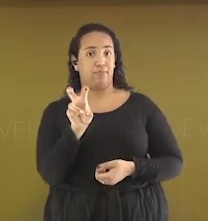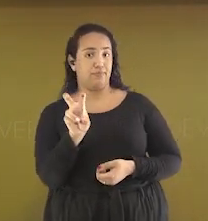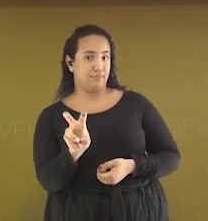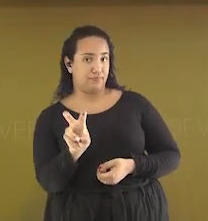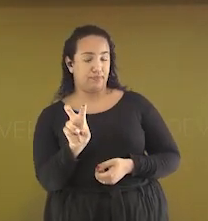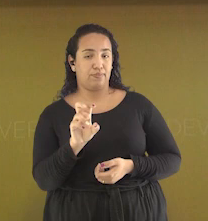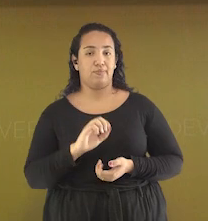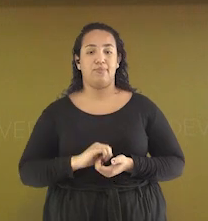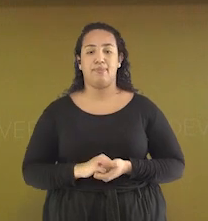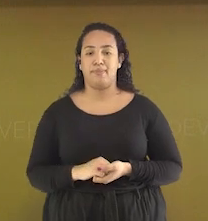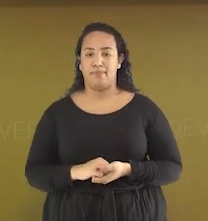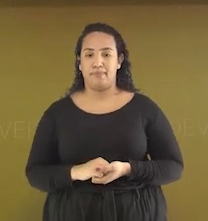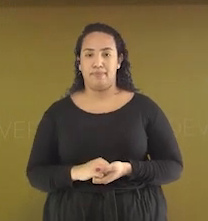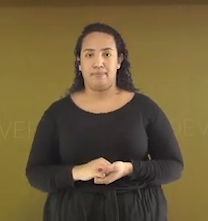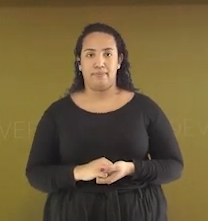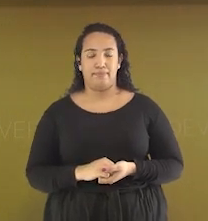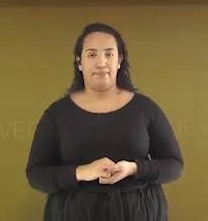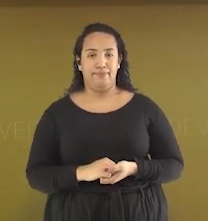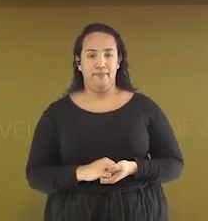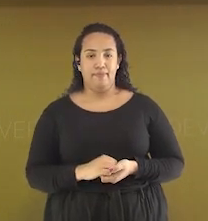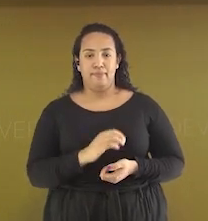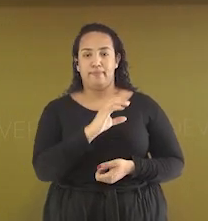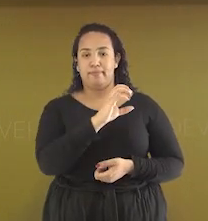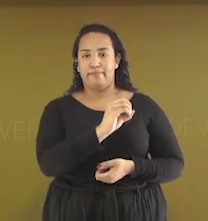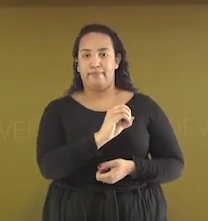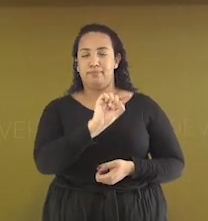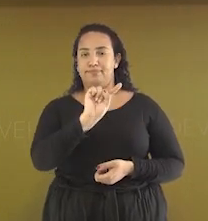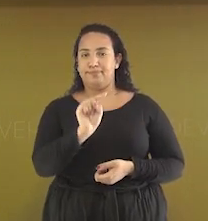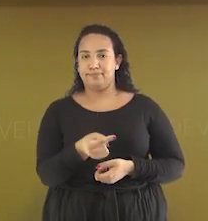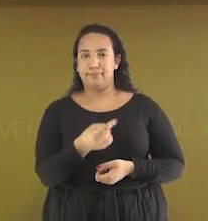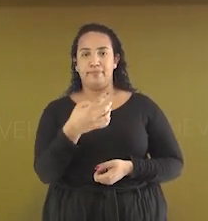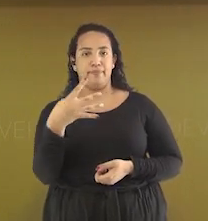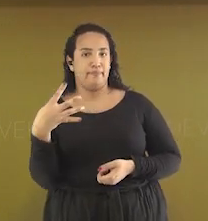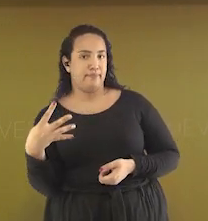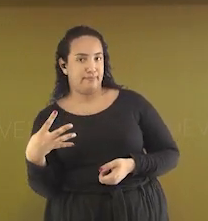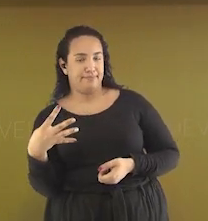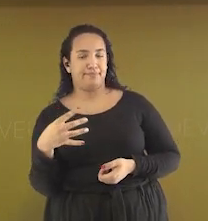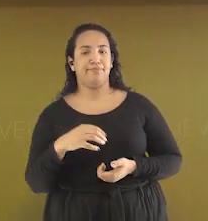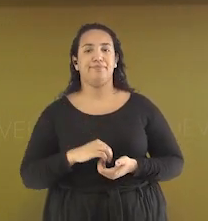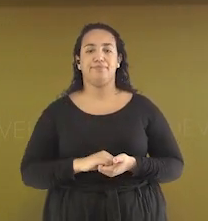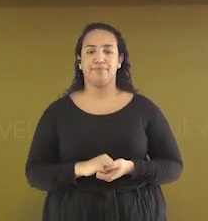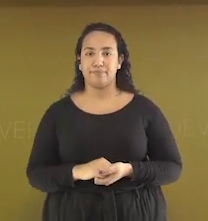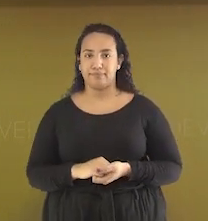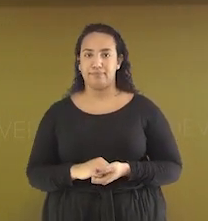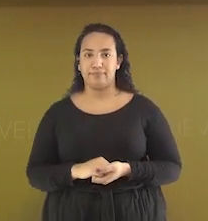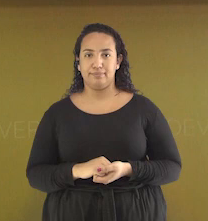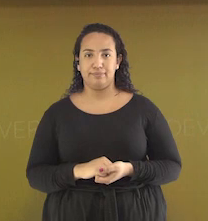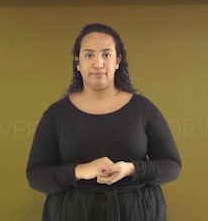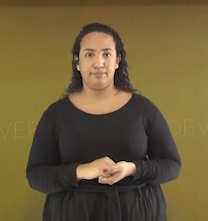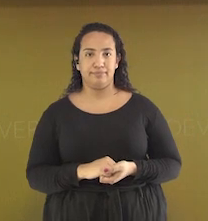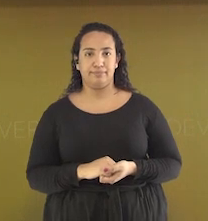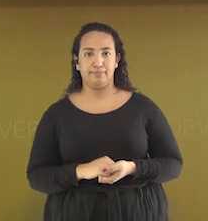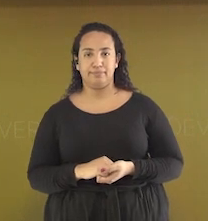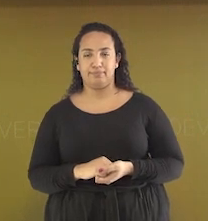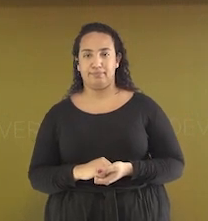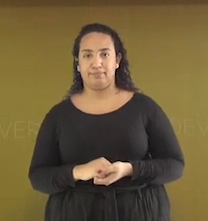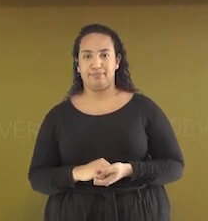2 inteiros, 5 décimos e 4 décimos.